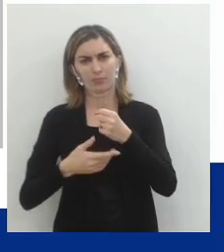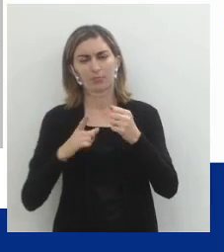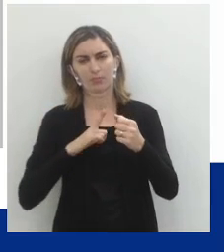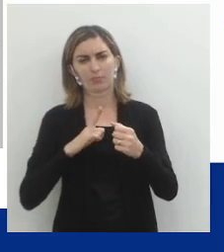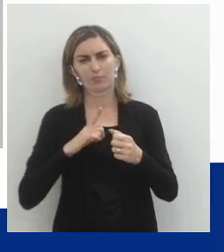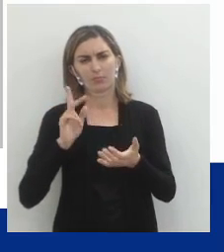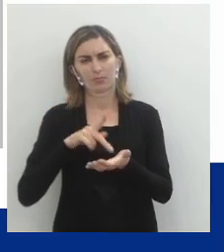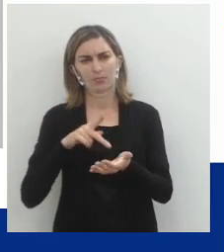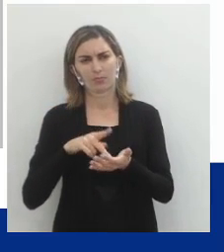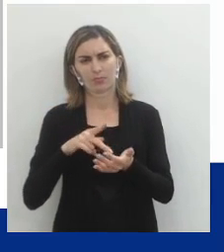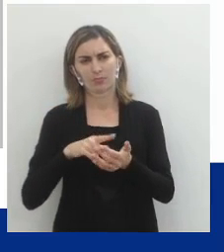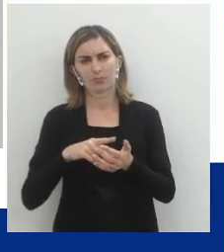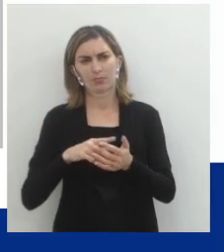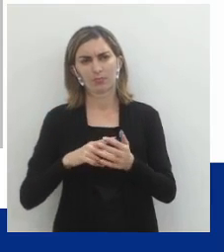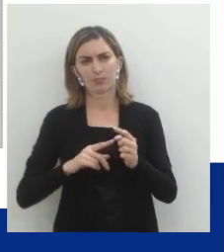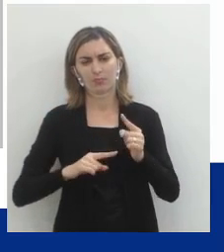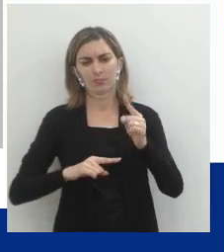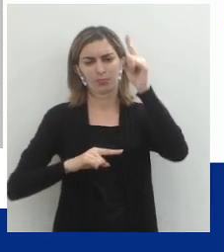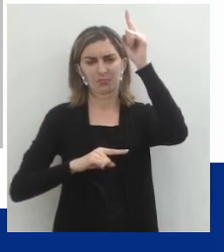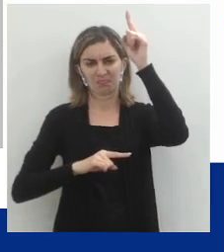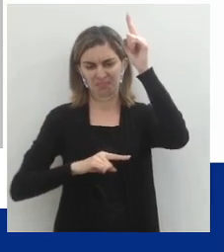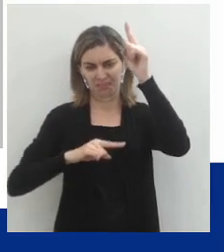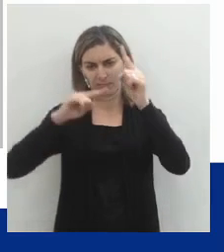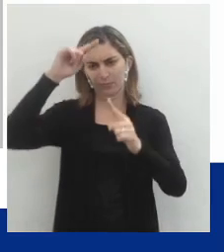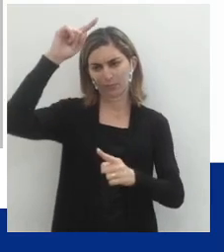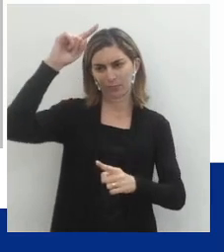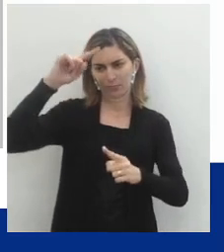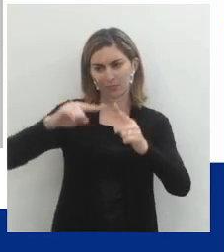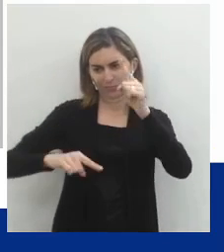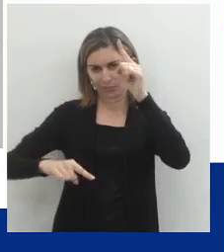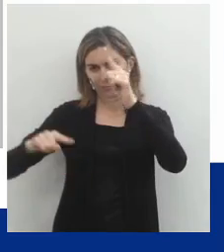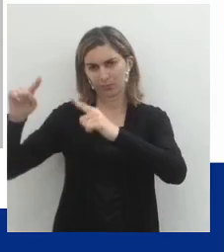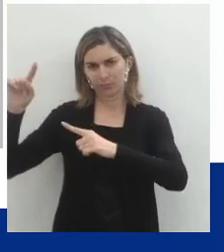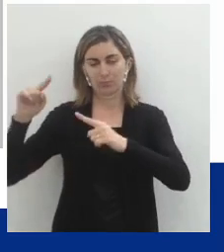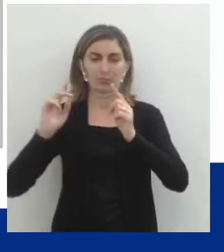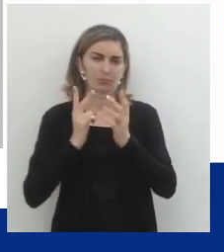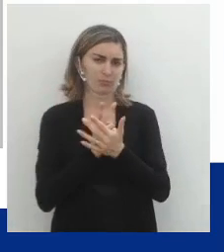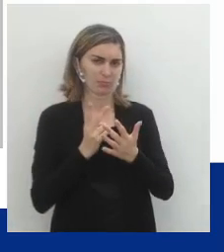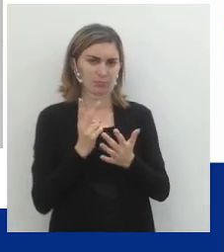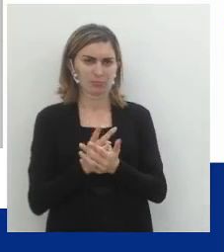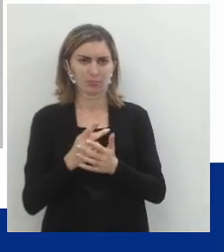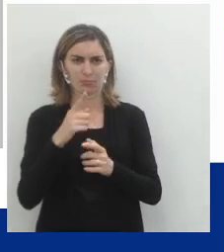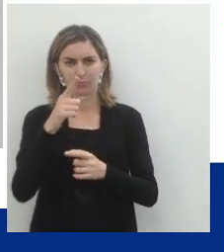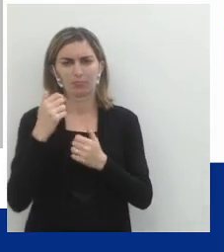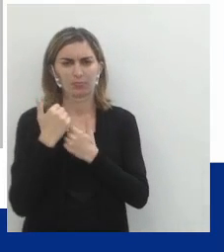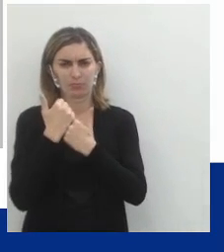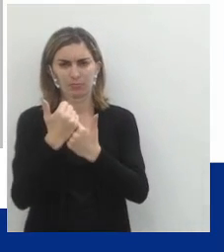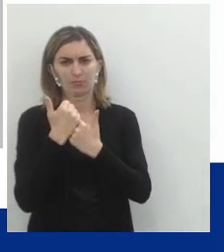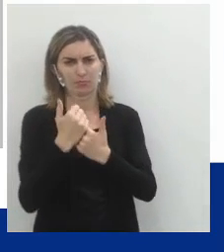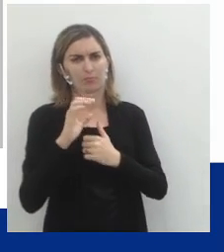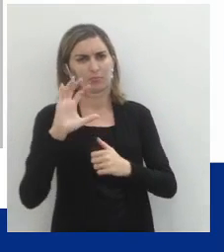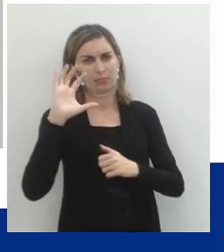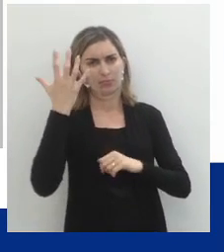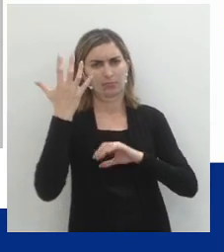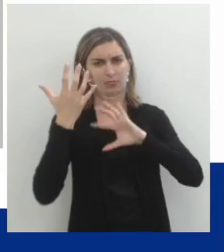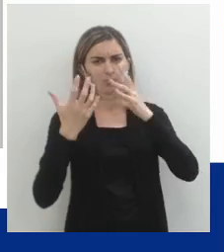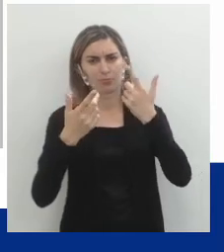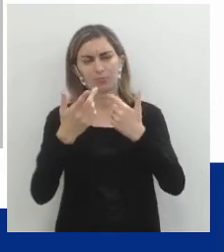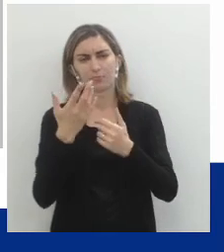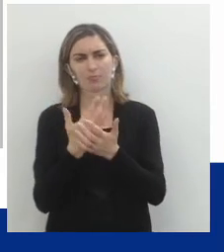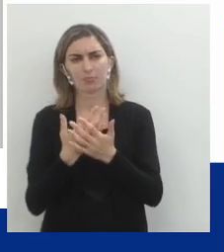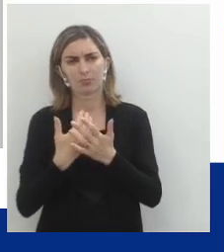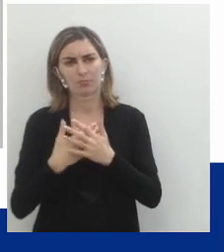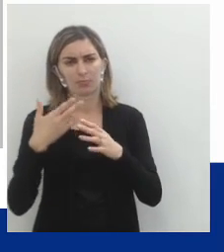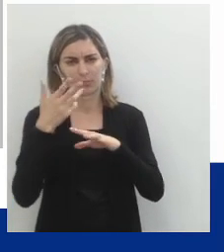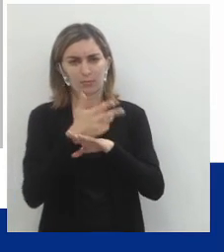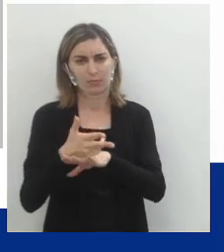tenho, na verdade, a oscilação sempre aumentando e reduzindo. Essas representações acontecem lá na hora que eu estou